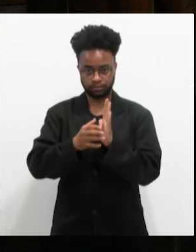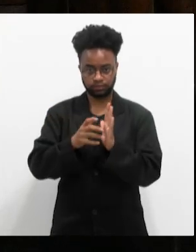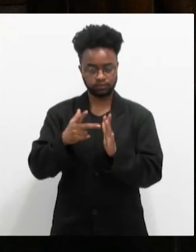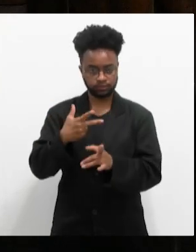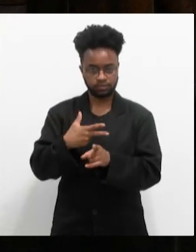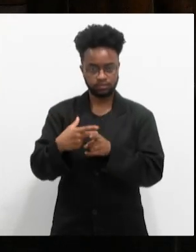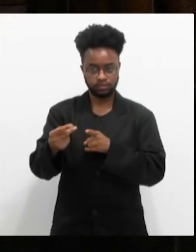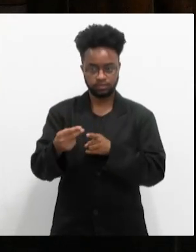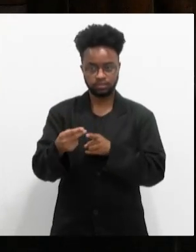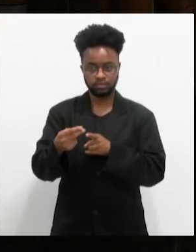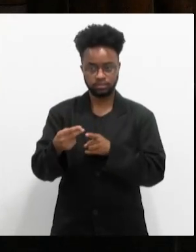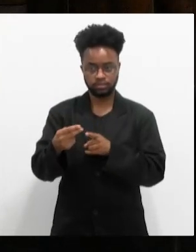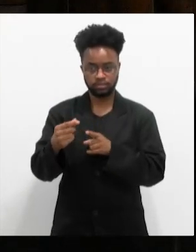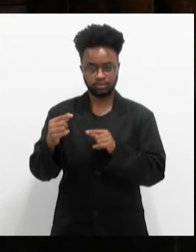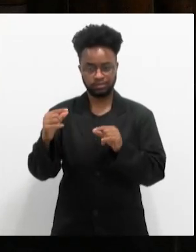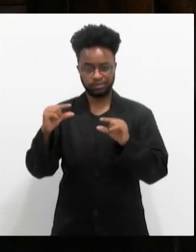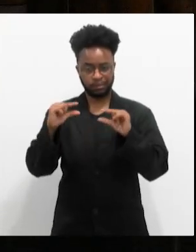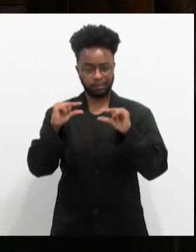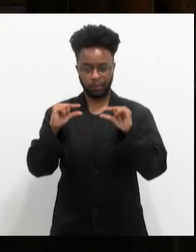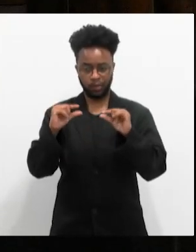pleito por pequena margem